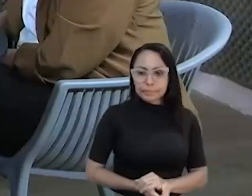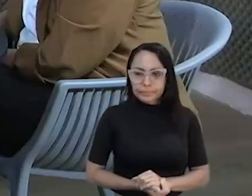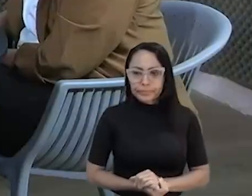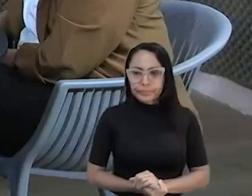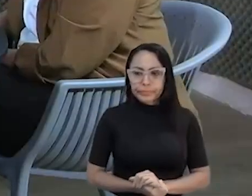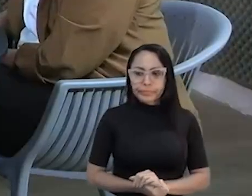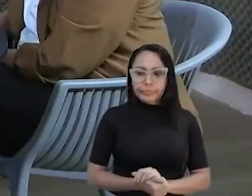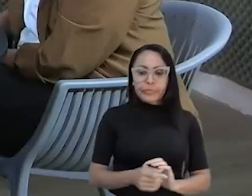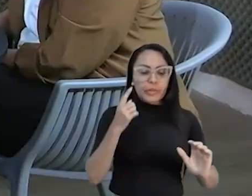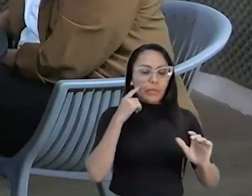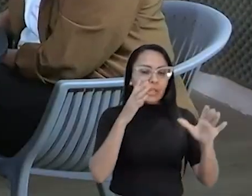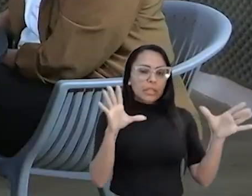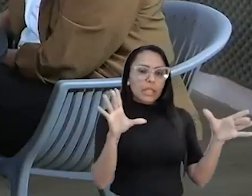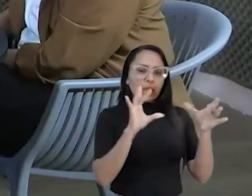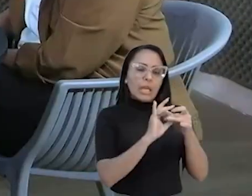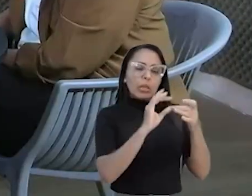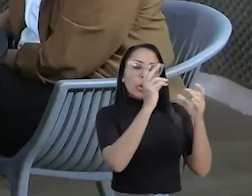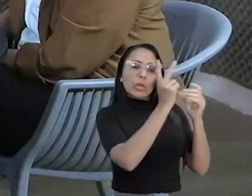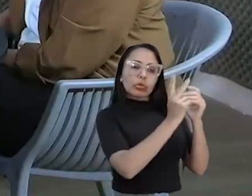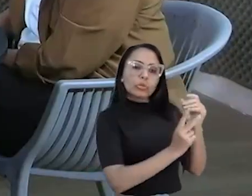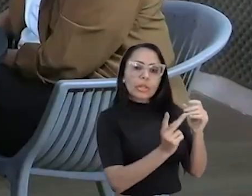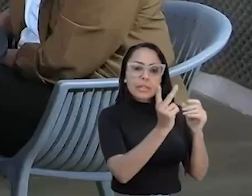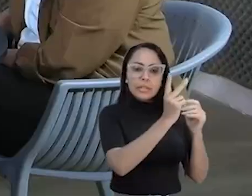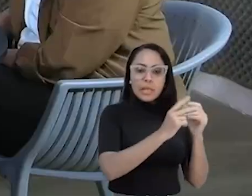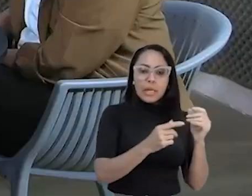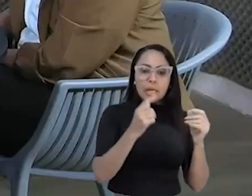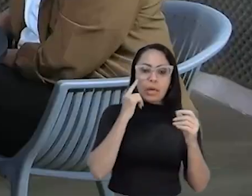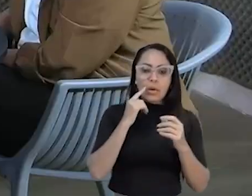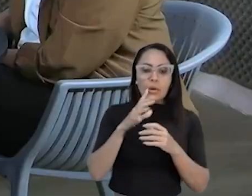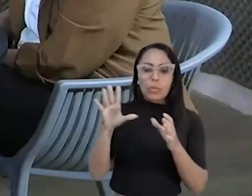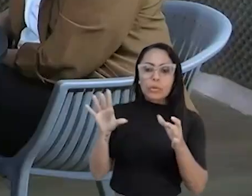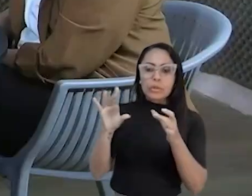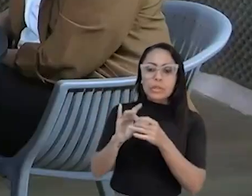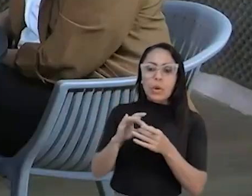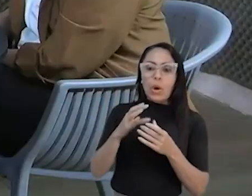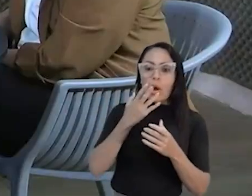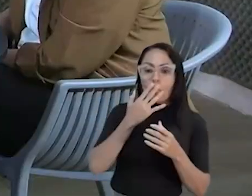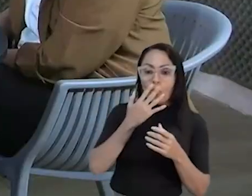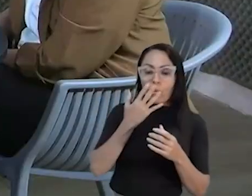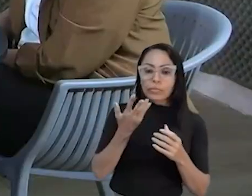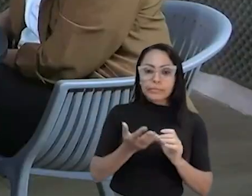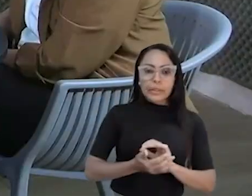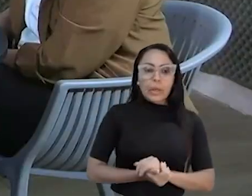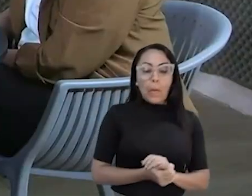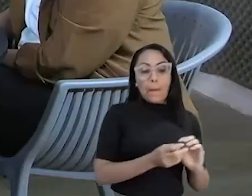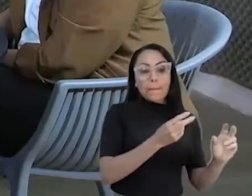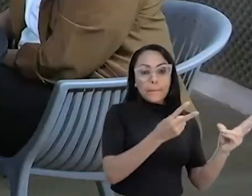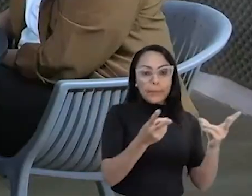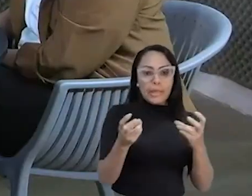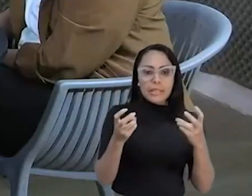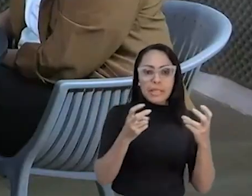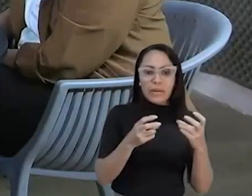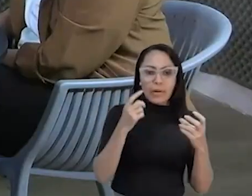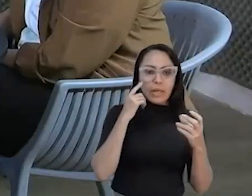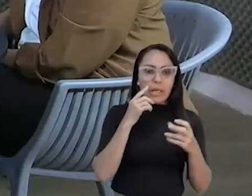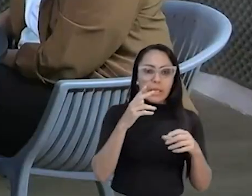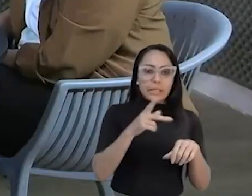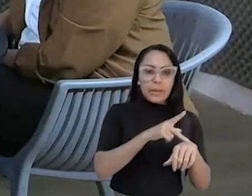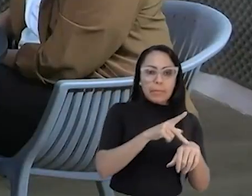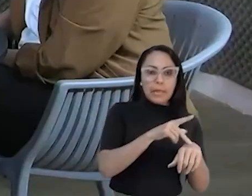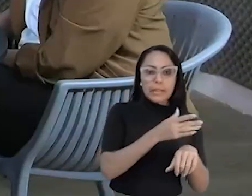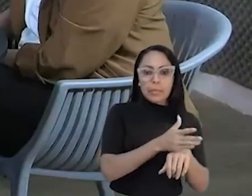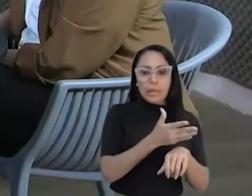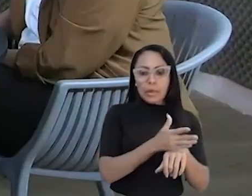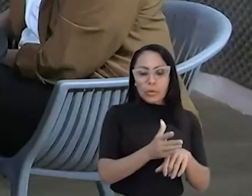vai estar atrelado à ilustração, que vai estar atrelado à composição, à cor. Então percebam que o módulo está todo em preto e branco,